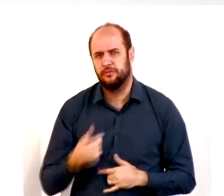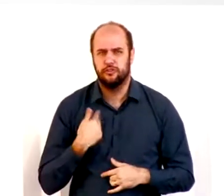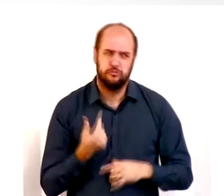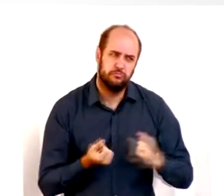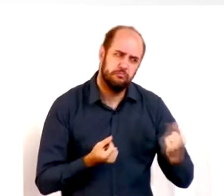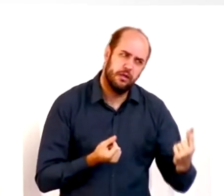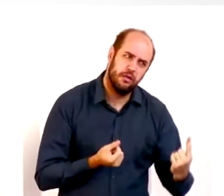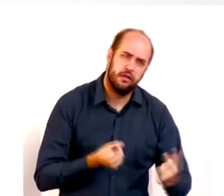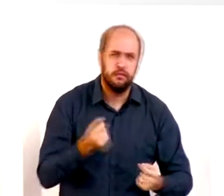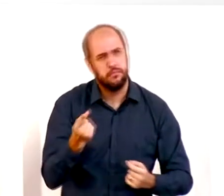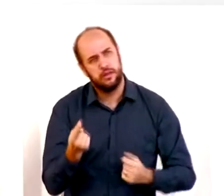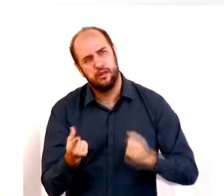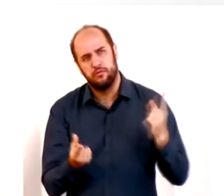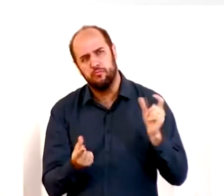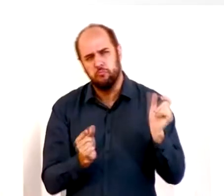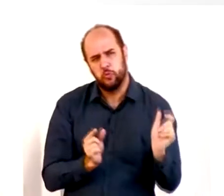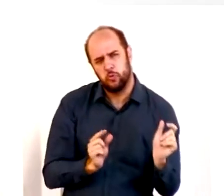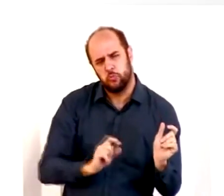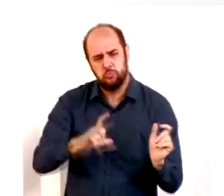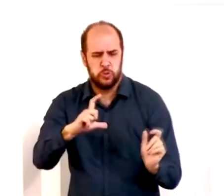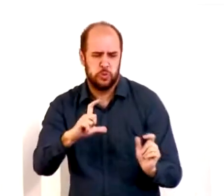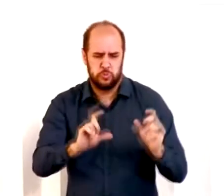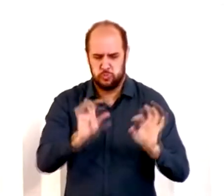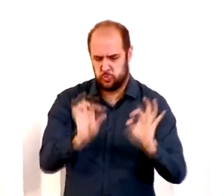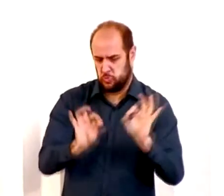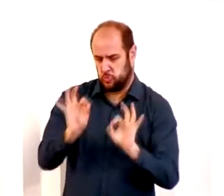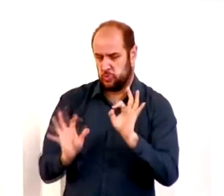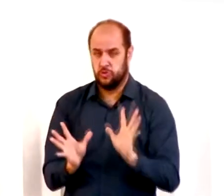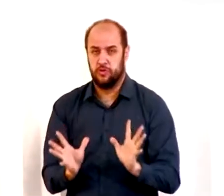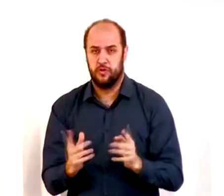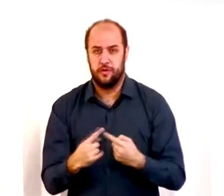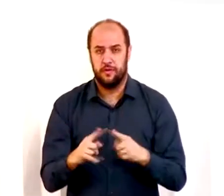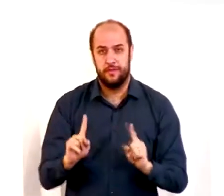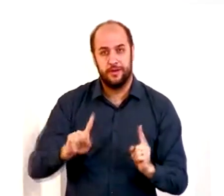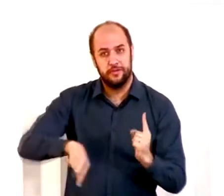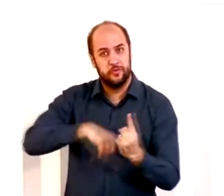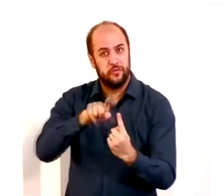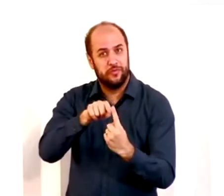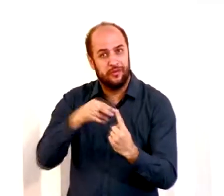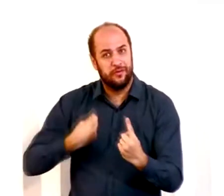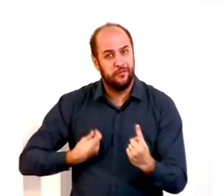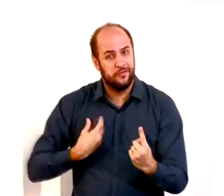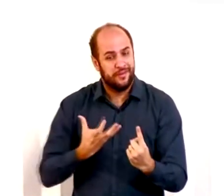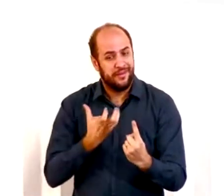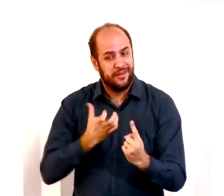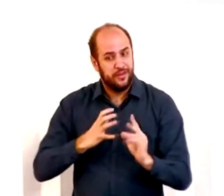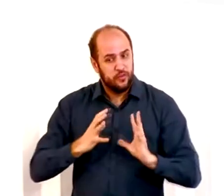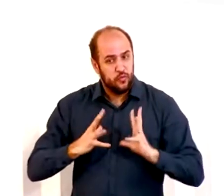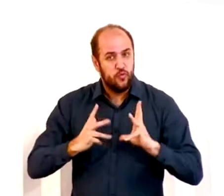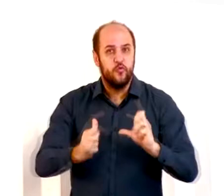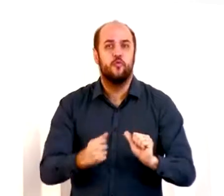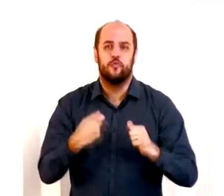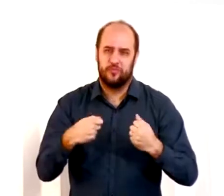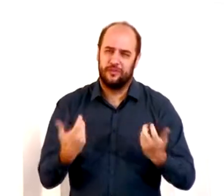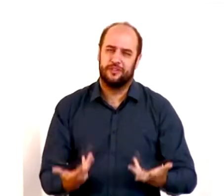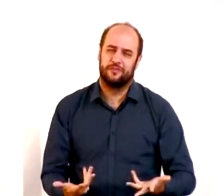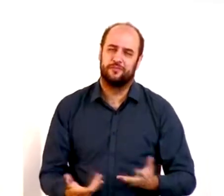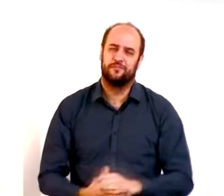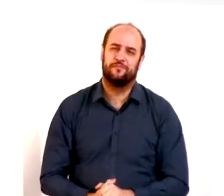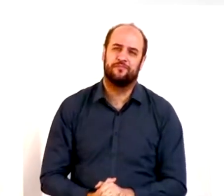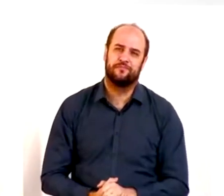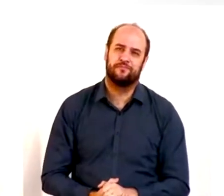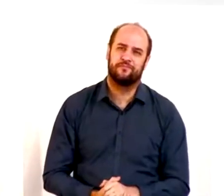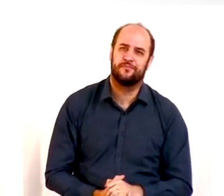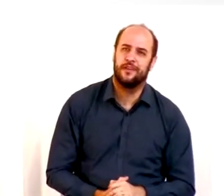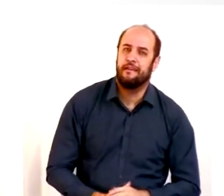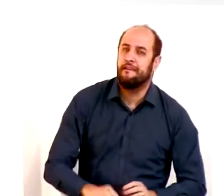pouco mais de alguma coisa, um pouco menos de outra, mas deve estar no nosso ideal querer ter todas. O que nós